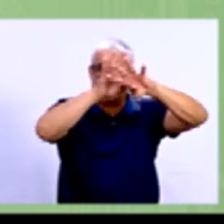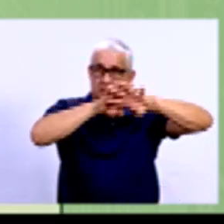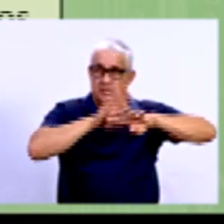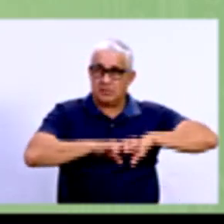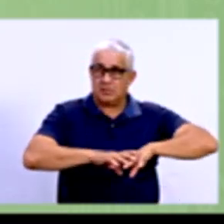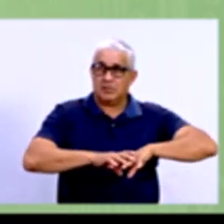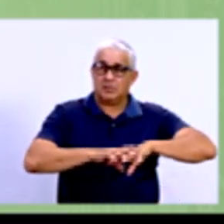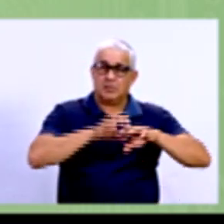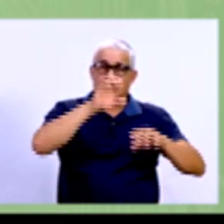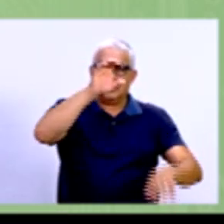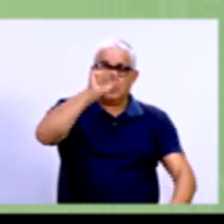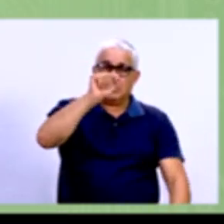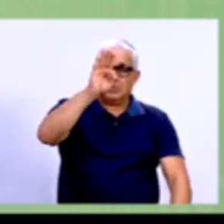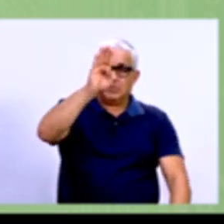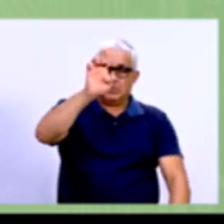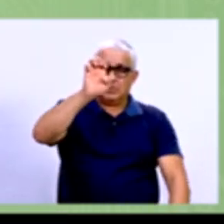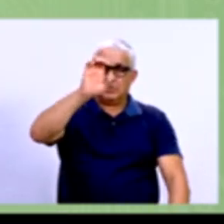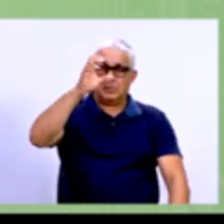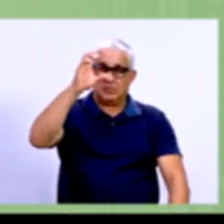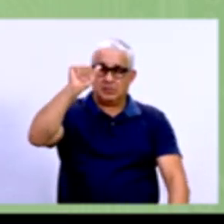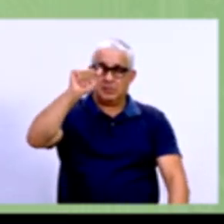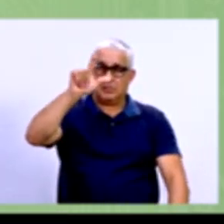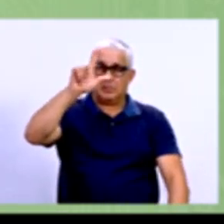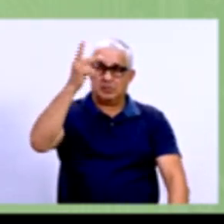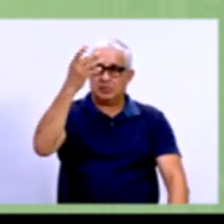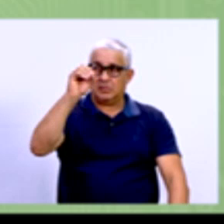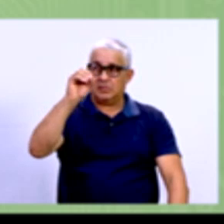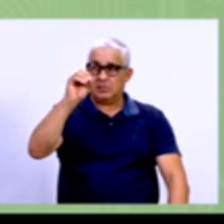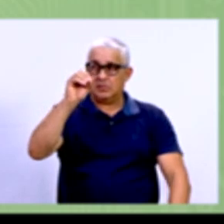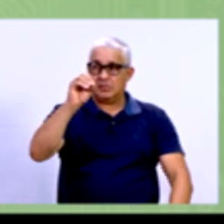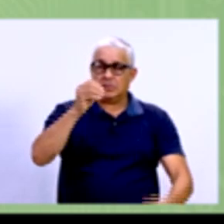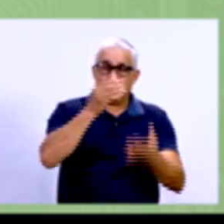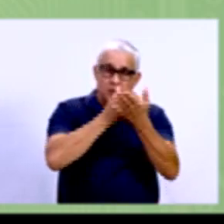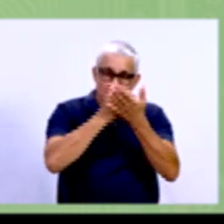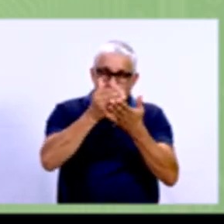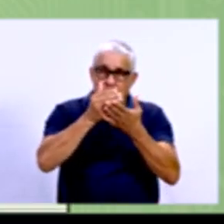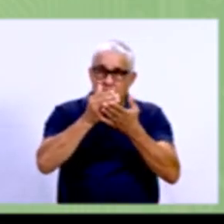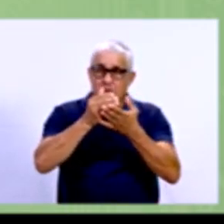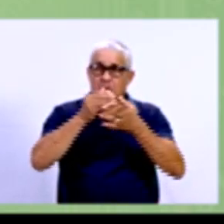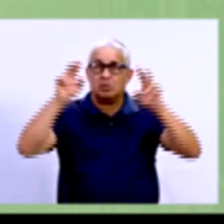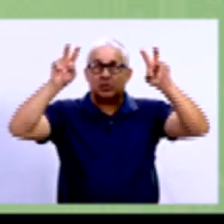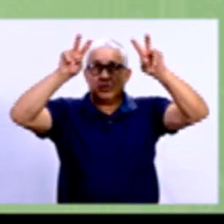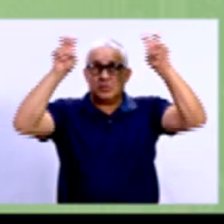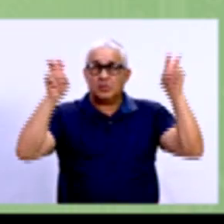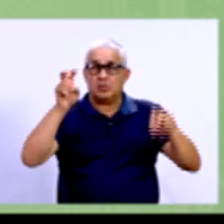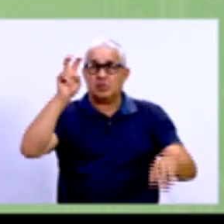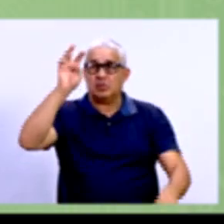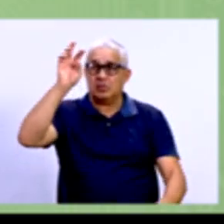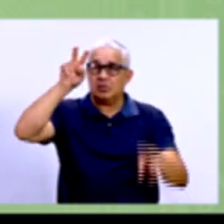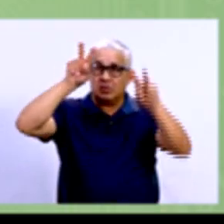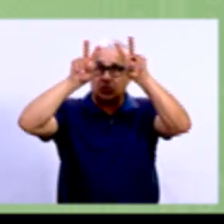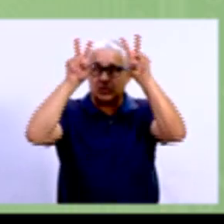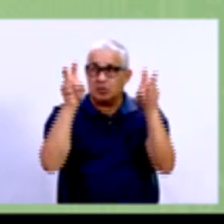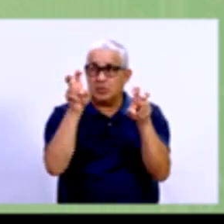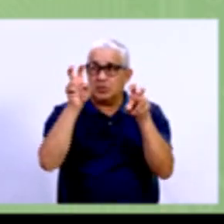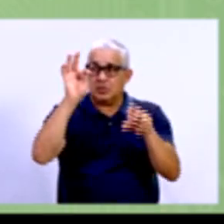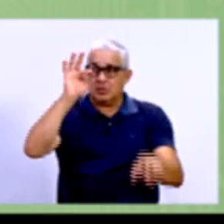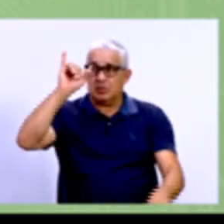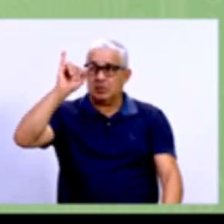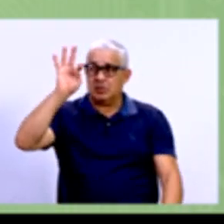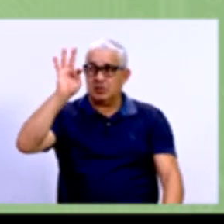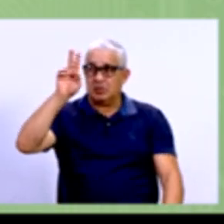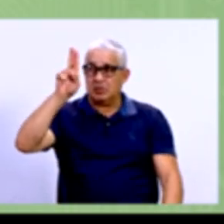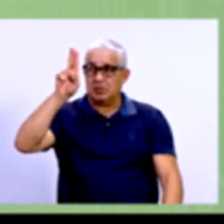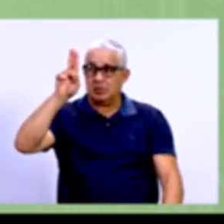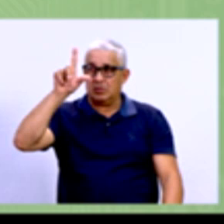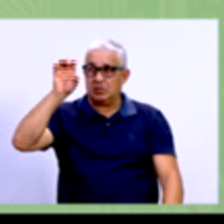cabeçalho. Quando a gente tem aqui o início da tabela. O título, para a gente não confundir o título com o cabeçalho, tá? Então,